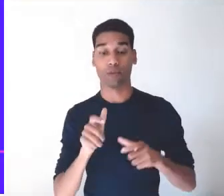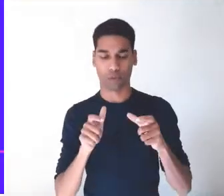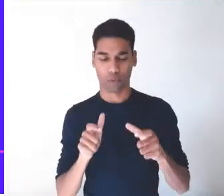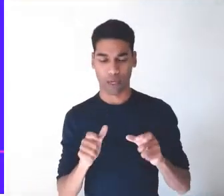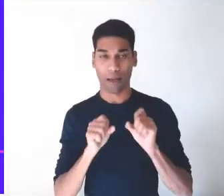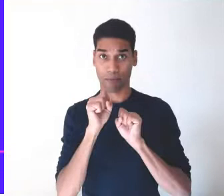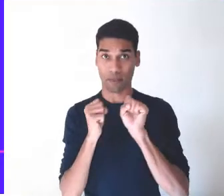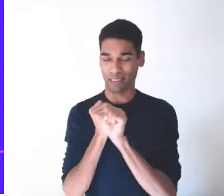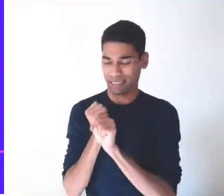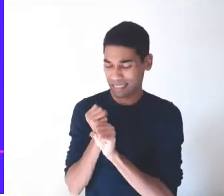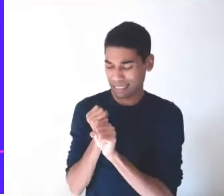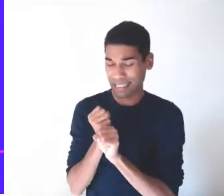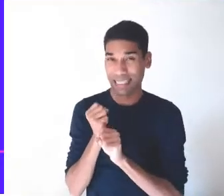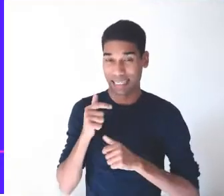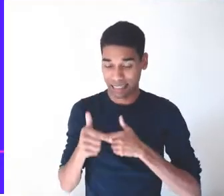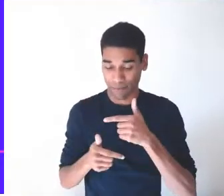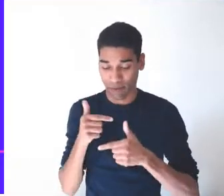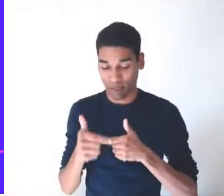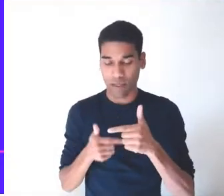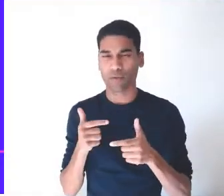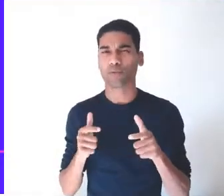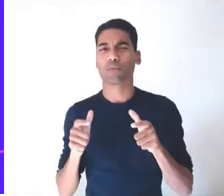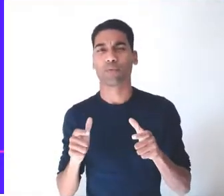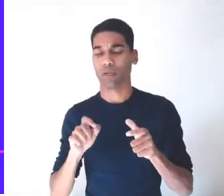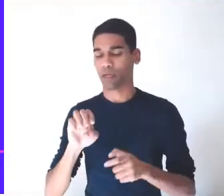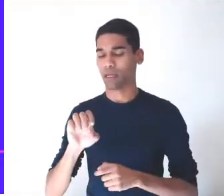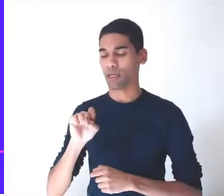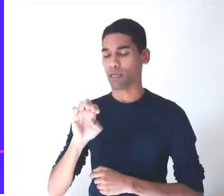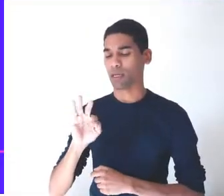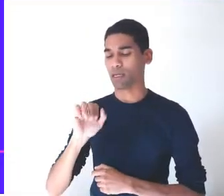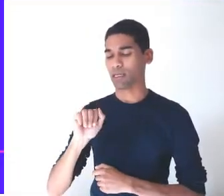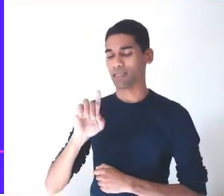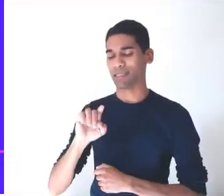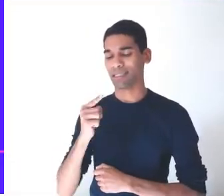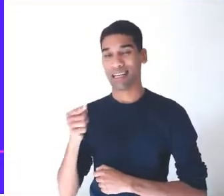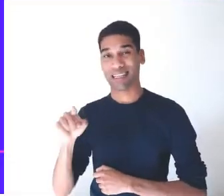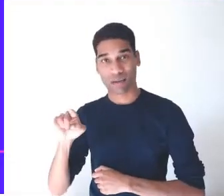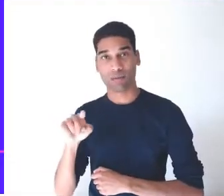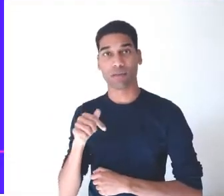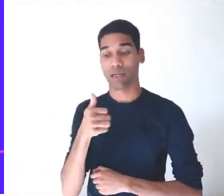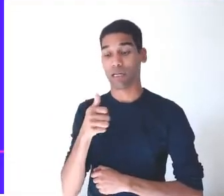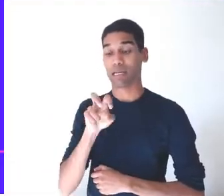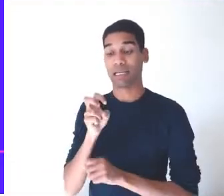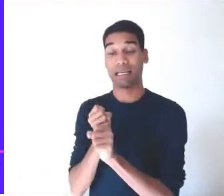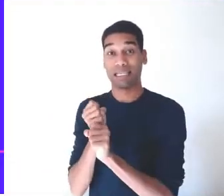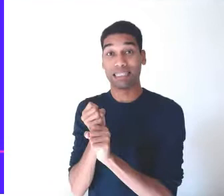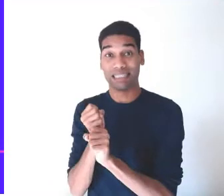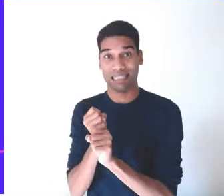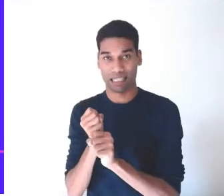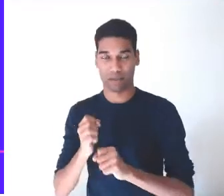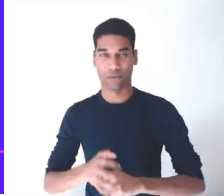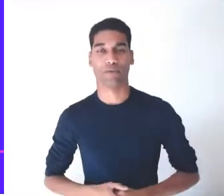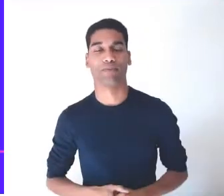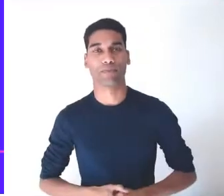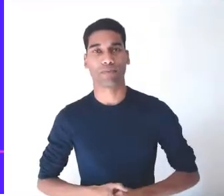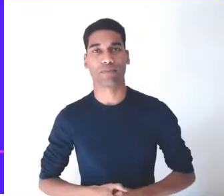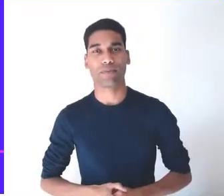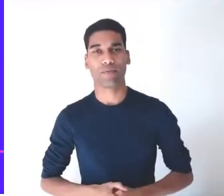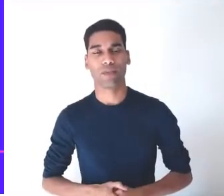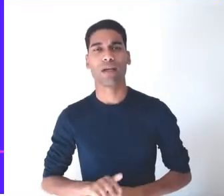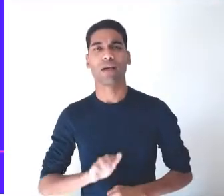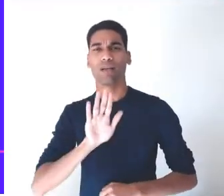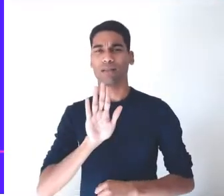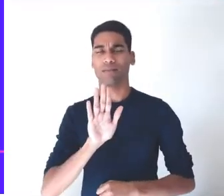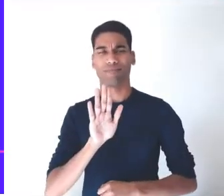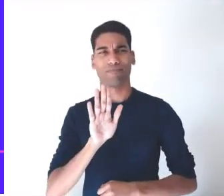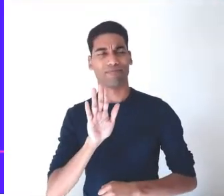anos no Estadão, e essa questão de como você tornar, né, a cobertura não só da